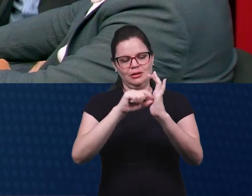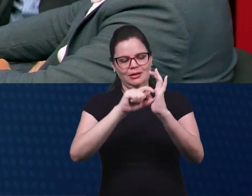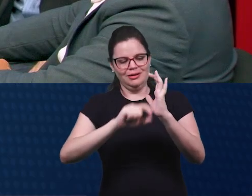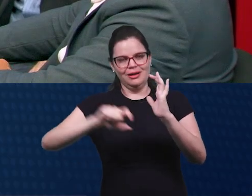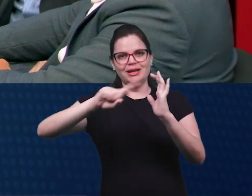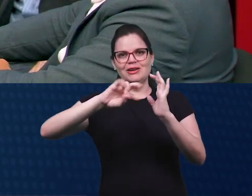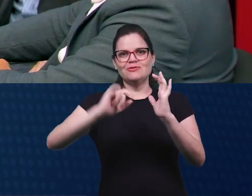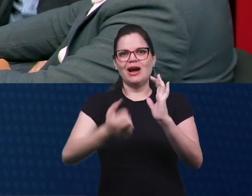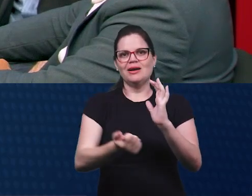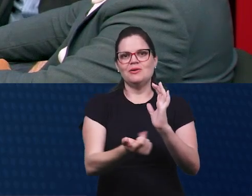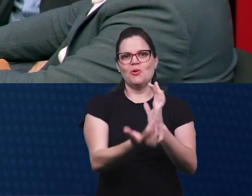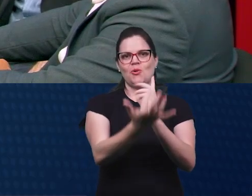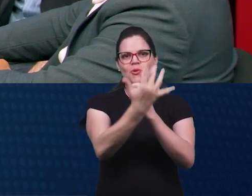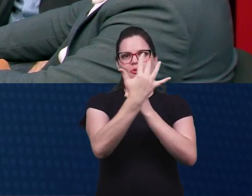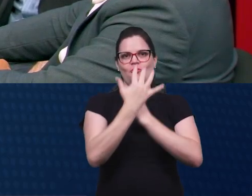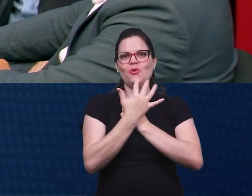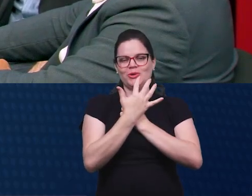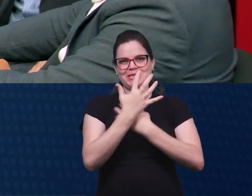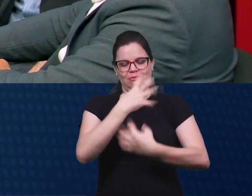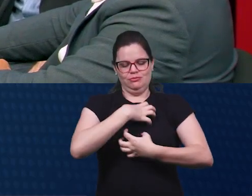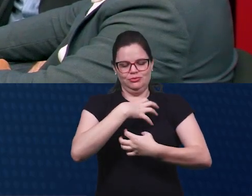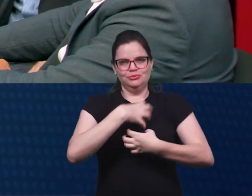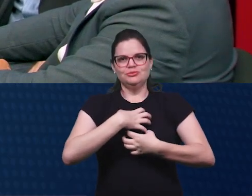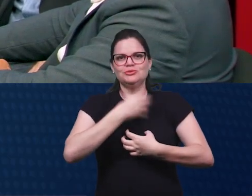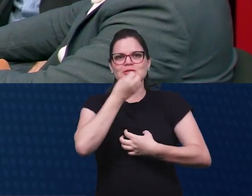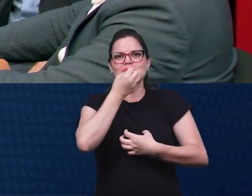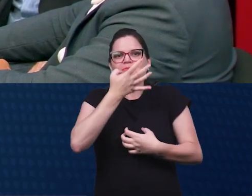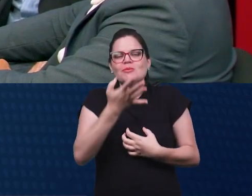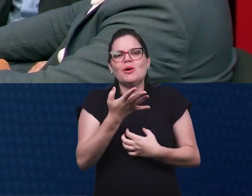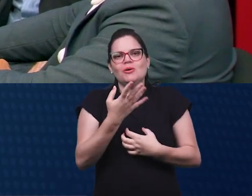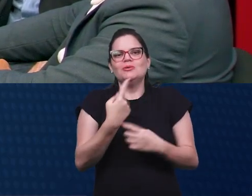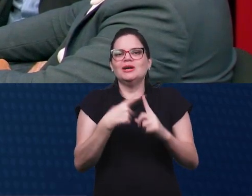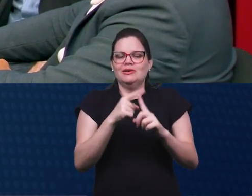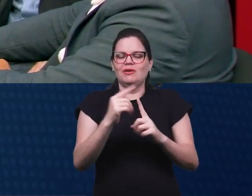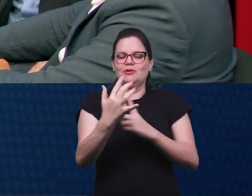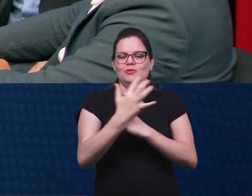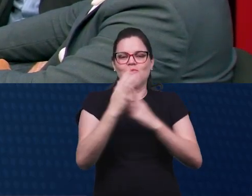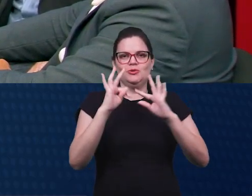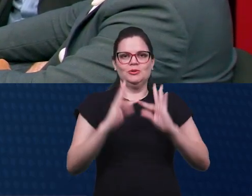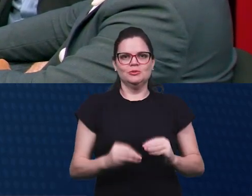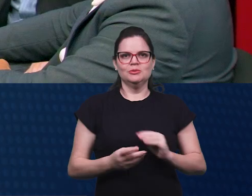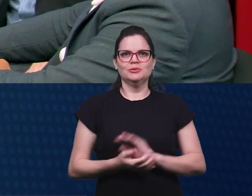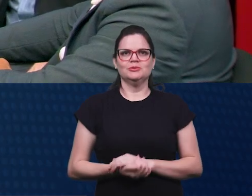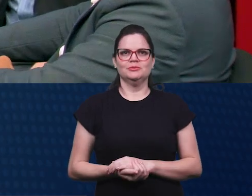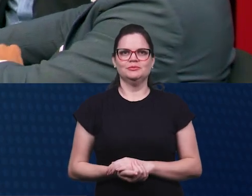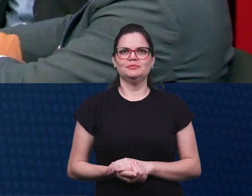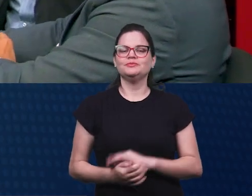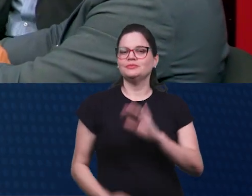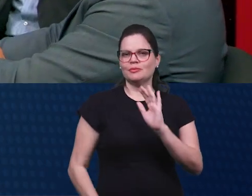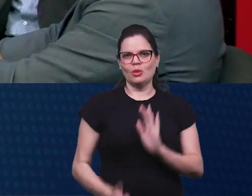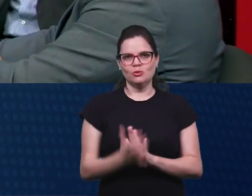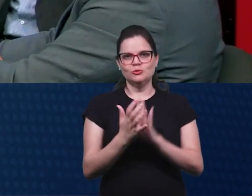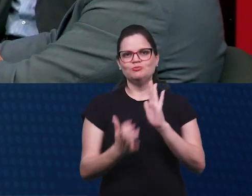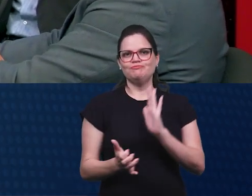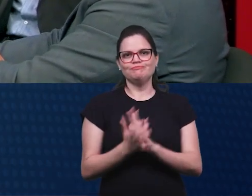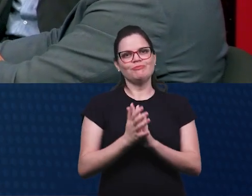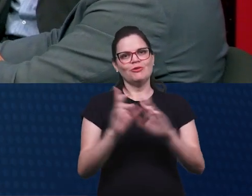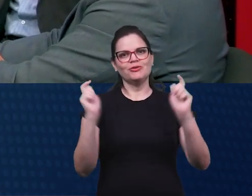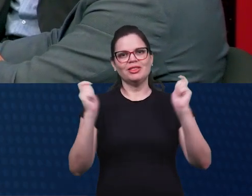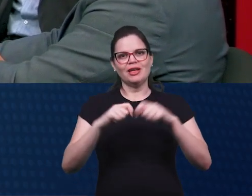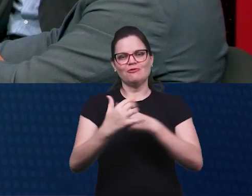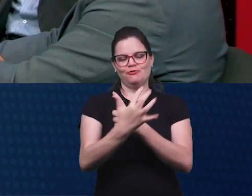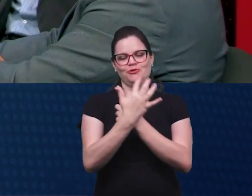vai beneficiar todo o nosso corpo, né? Toda a nossa vida. O louvor ele vai influenciar diretamente a nossa alma,